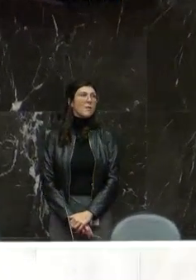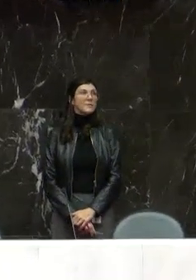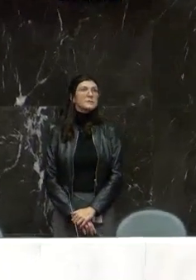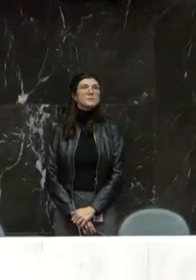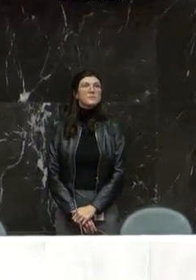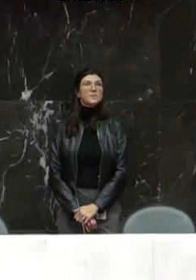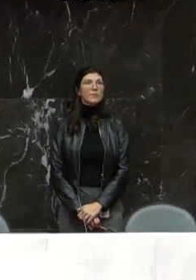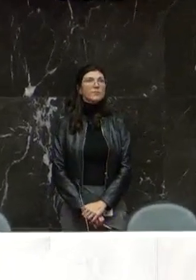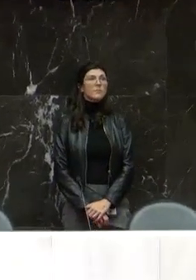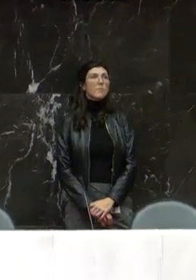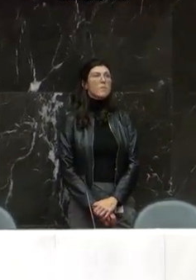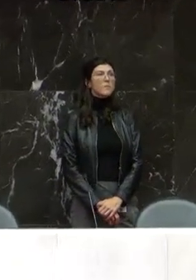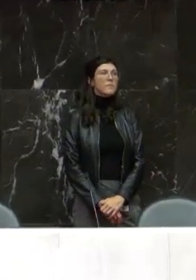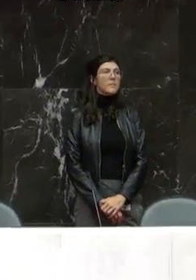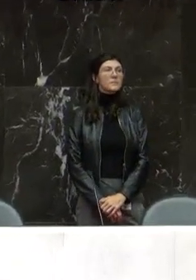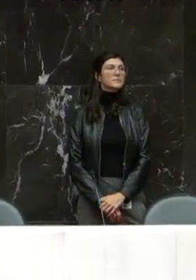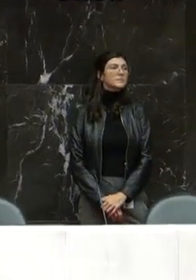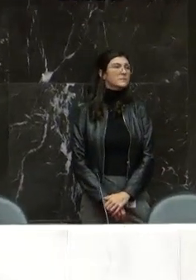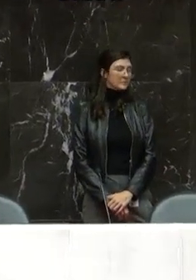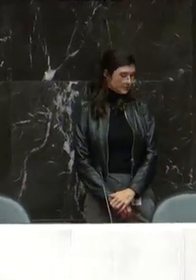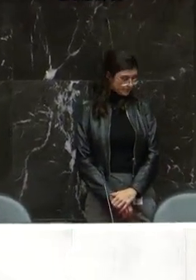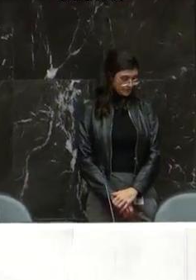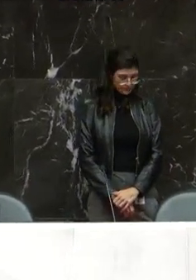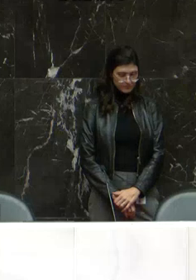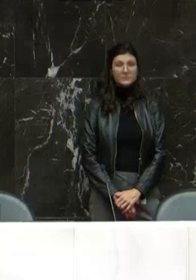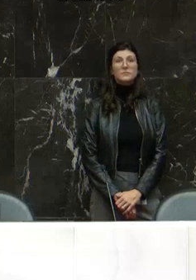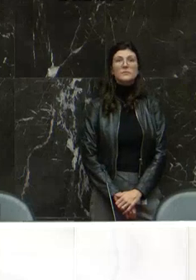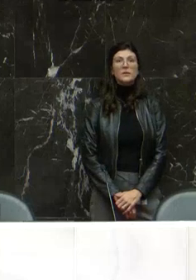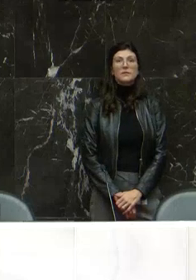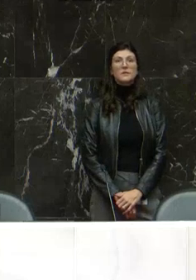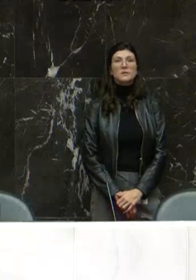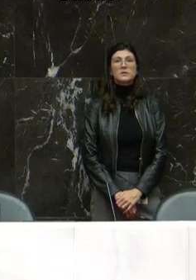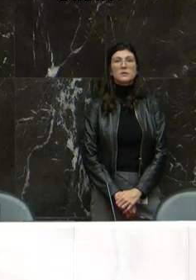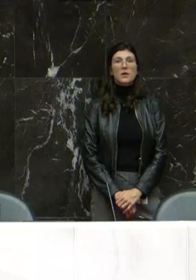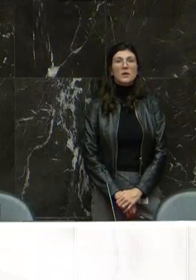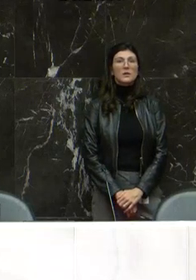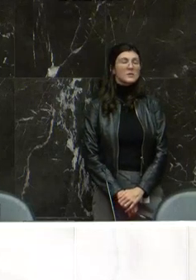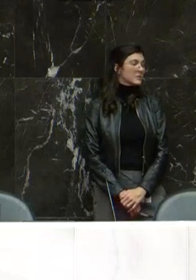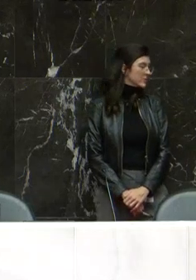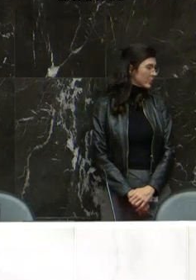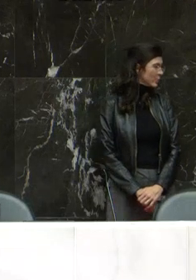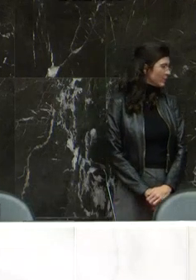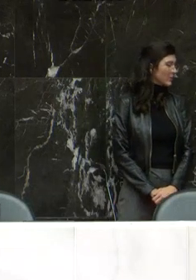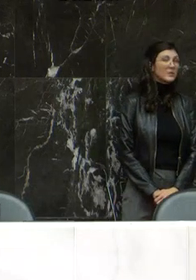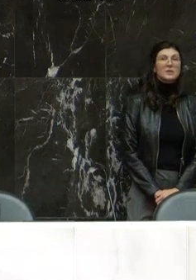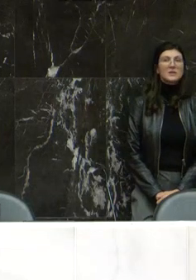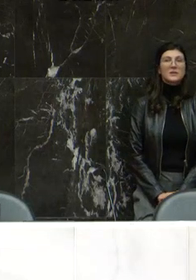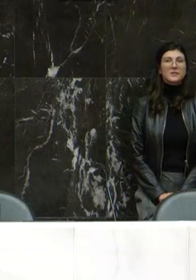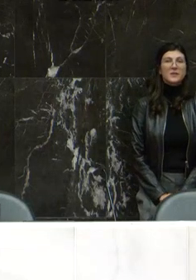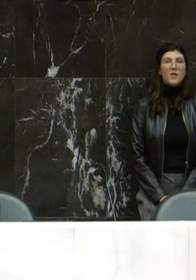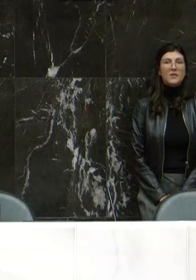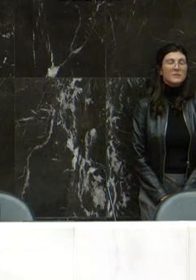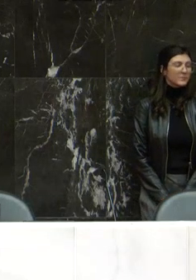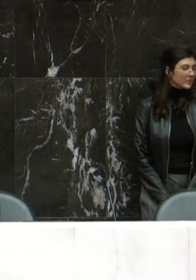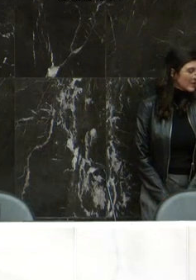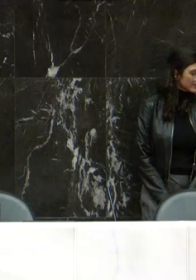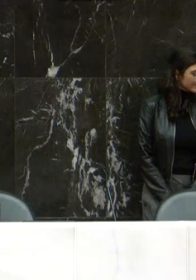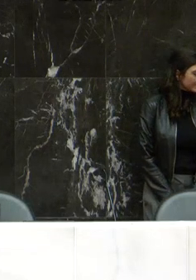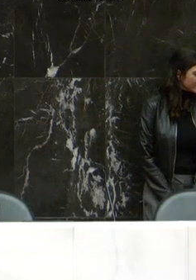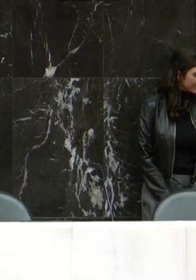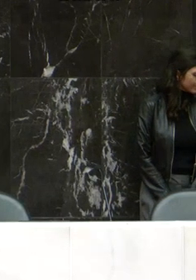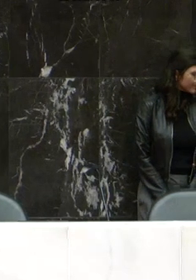começa pela leitura da ata da reunião anterior, que hoje está sendo feita pelo deputado doutor Wilson Batista. Vamos